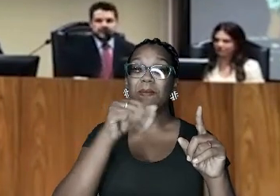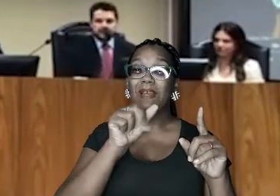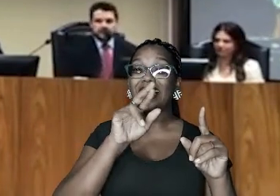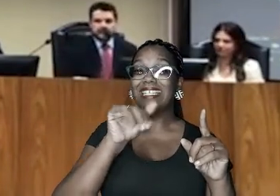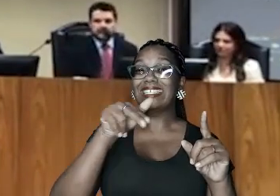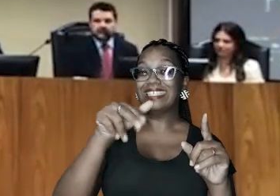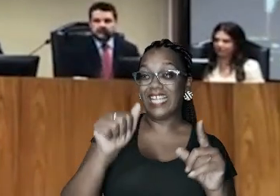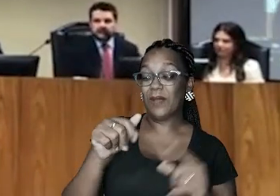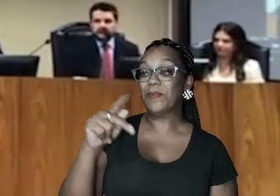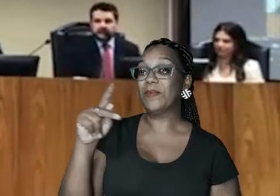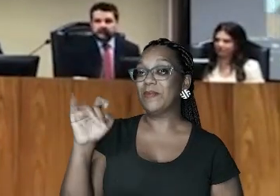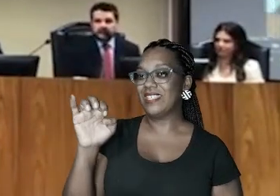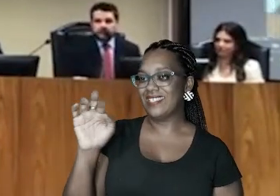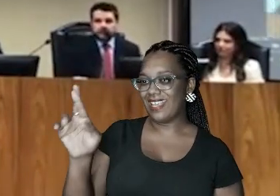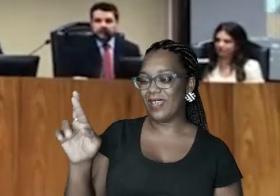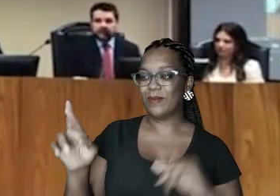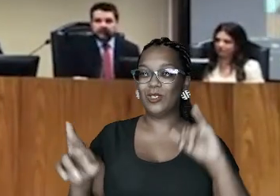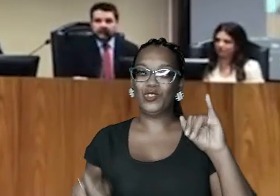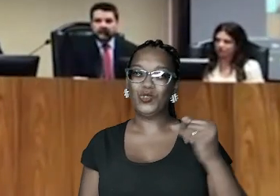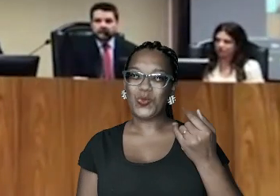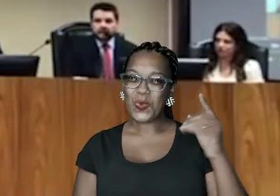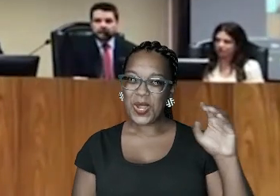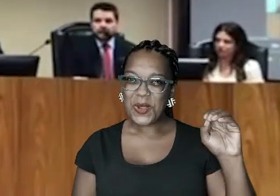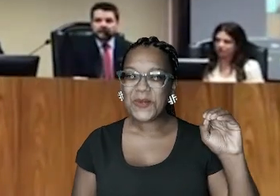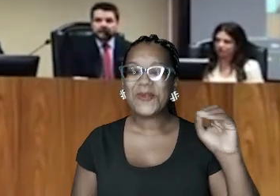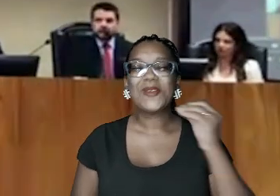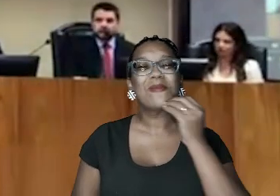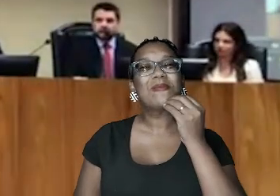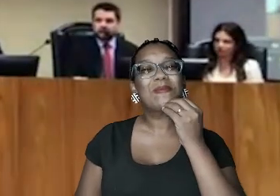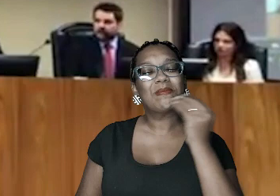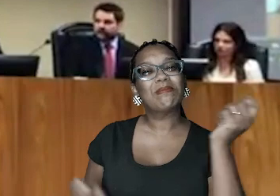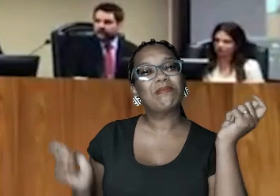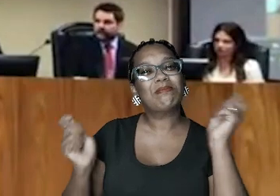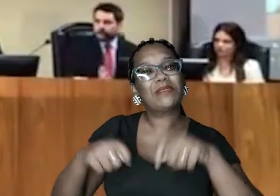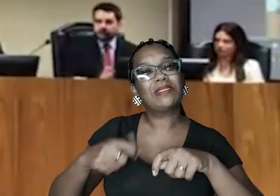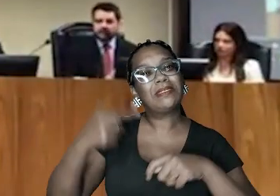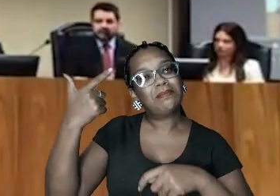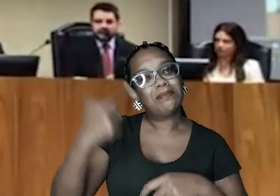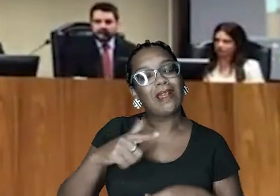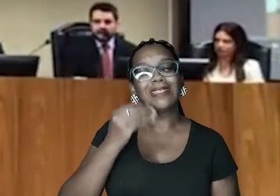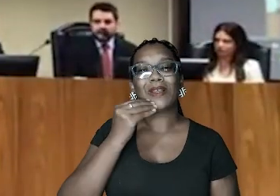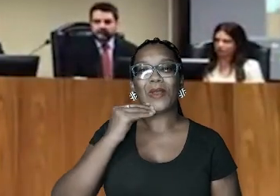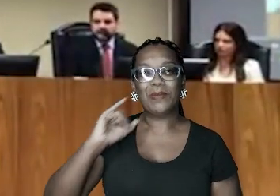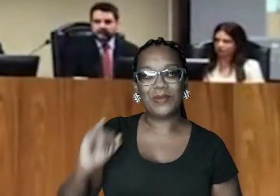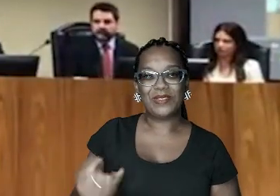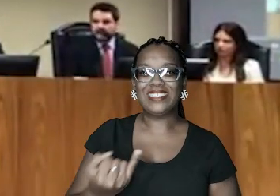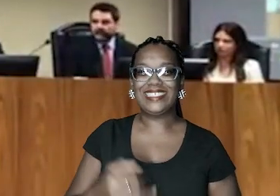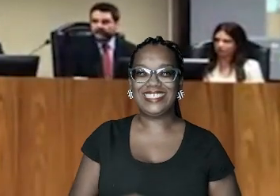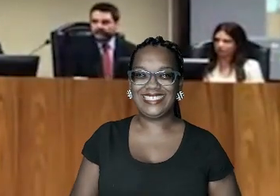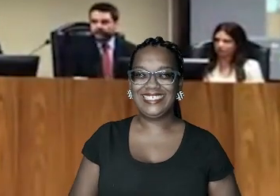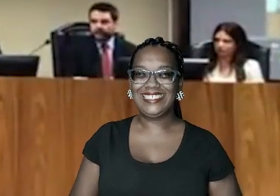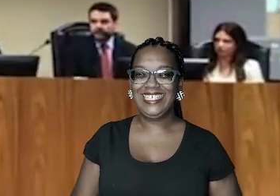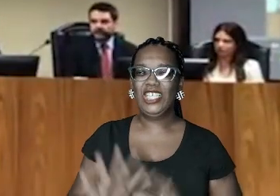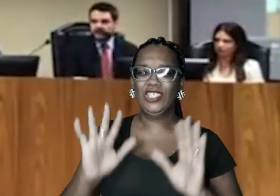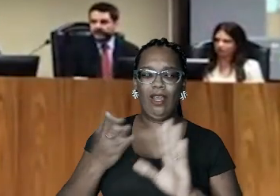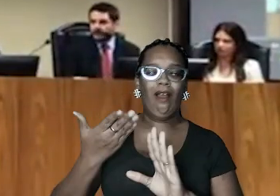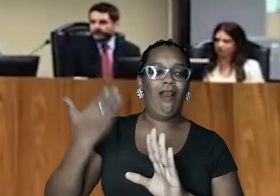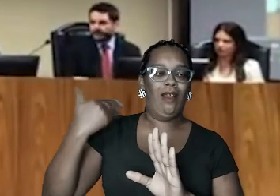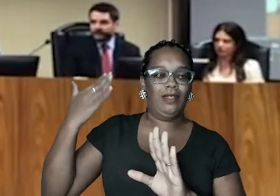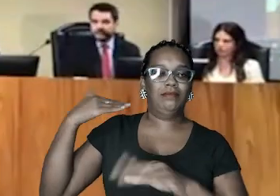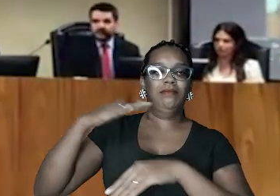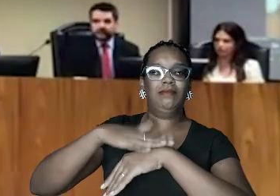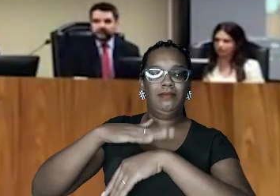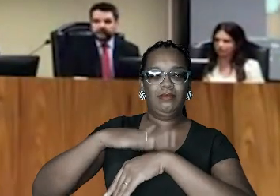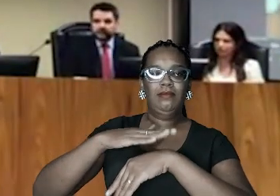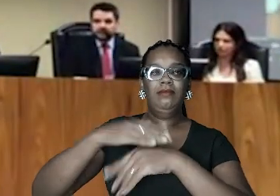tipo de coisa então a Marina e o Pier além do João aqui comigo né possibilitaram que a gente tenha mais essa oportunidade né